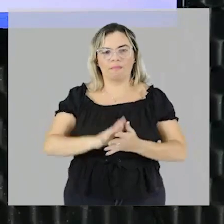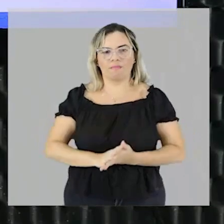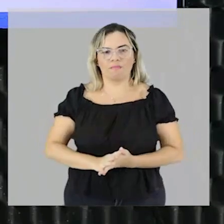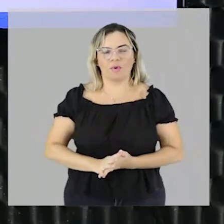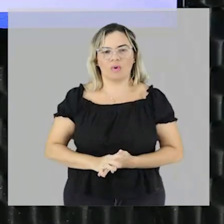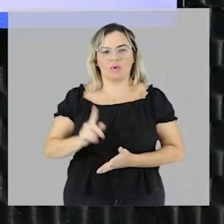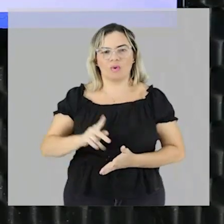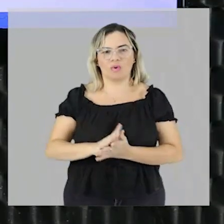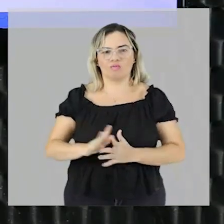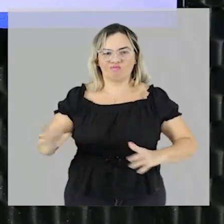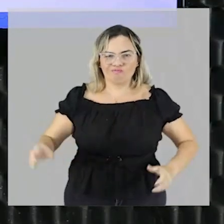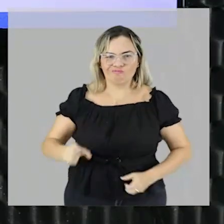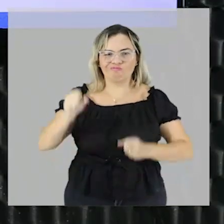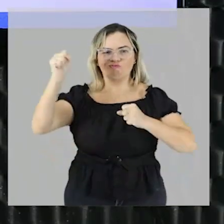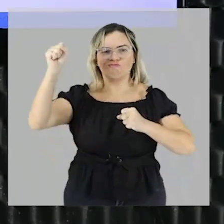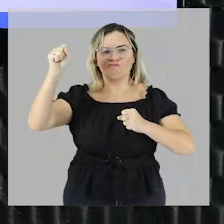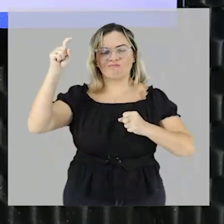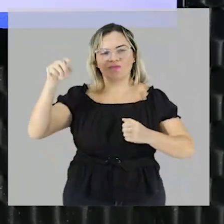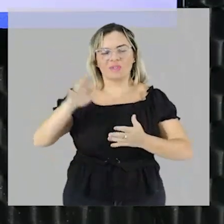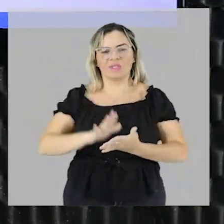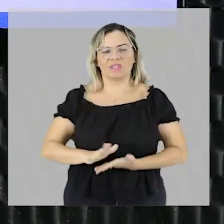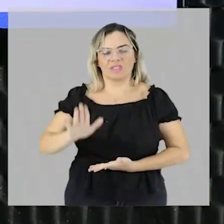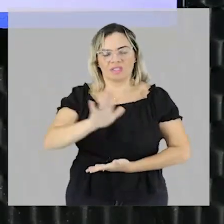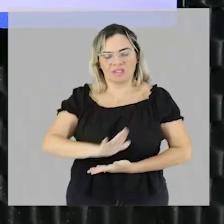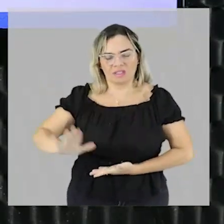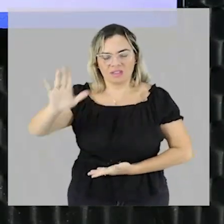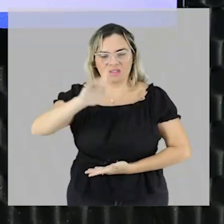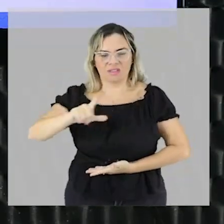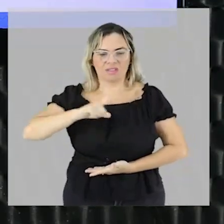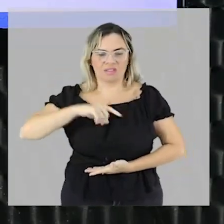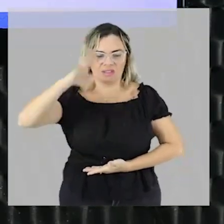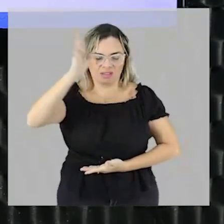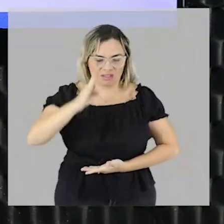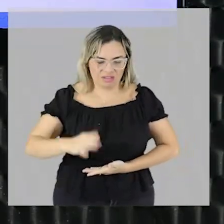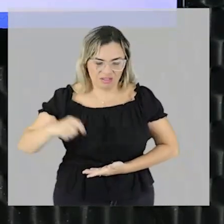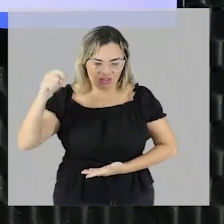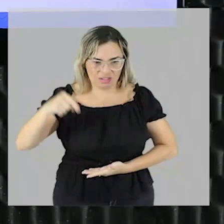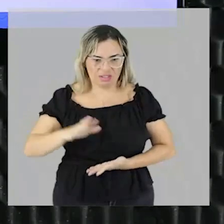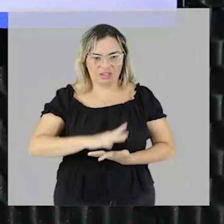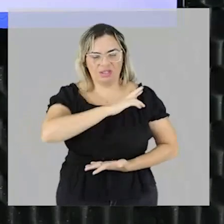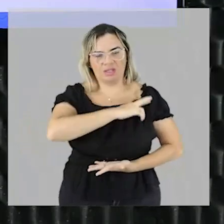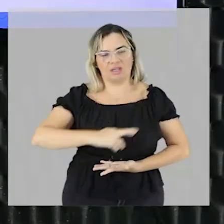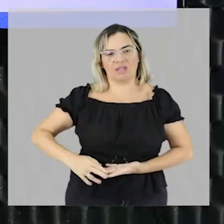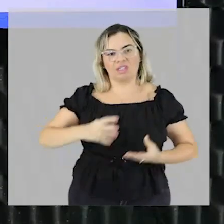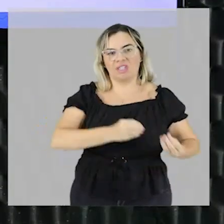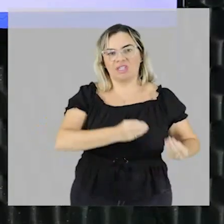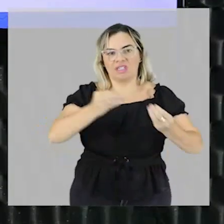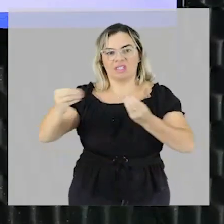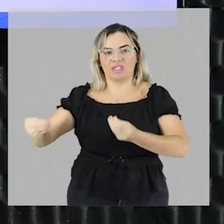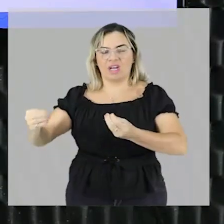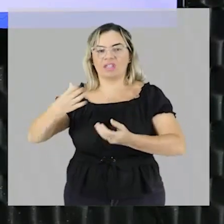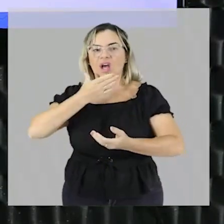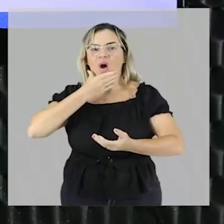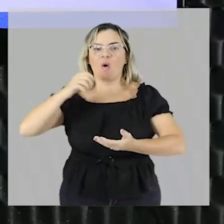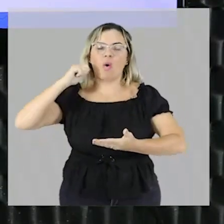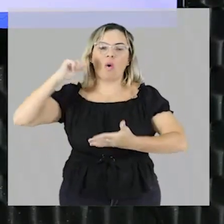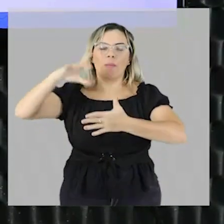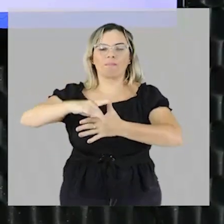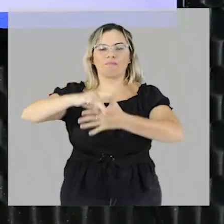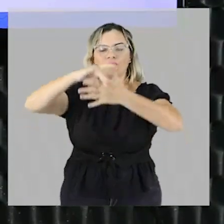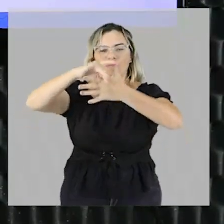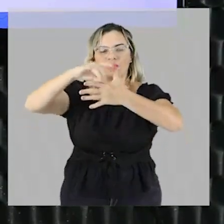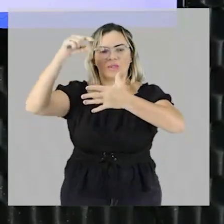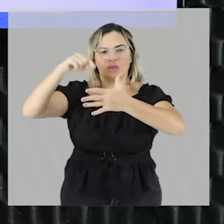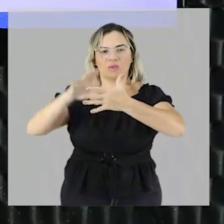herói. Se tem um herói nacional na República, tem que ser atribuído a Tiradentes, porque afinal de contas ele